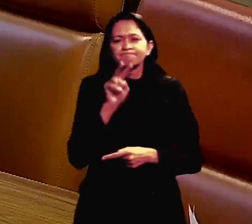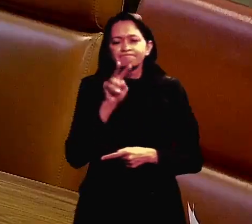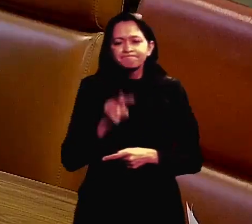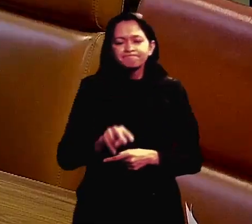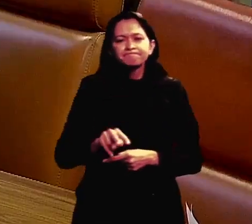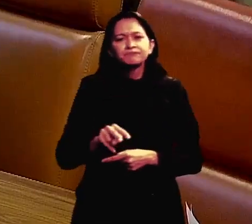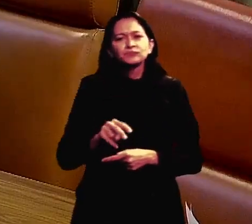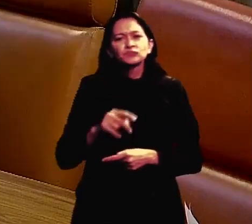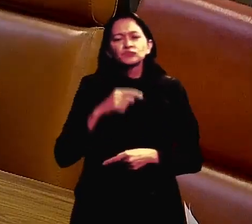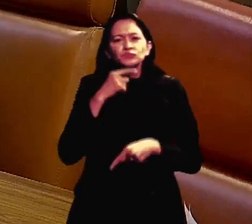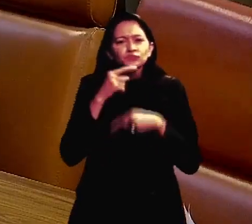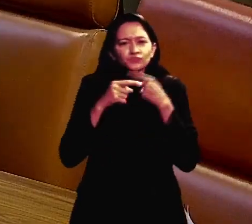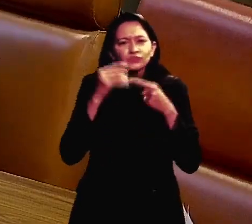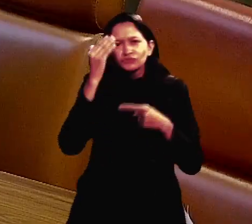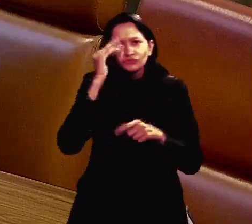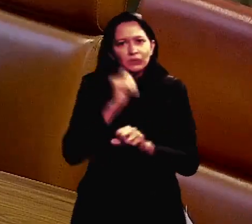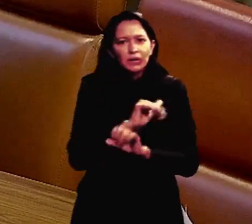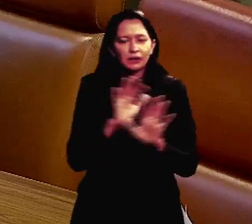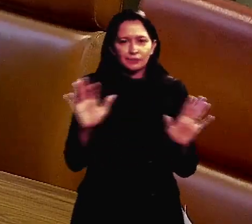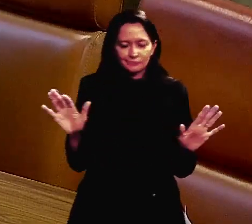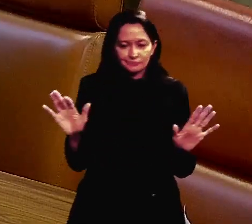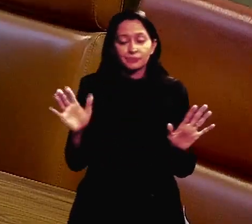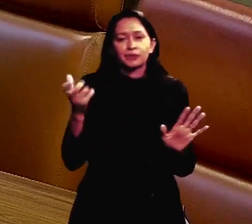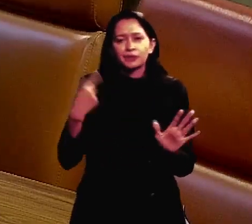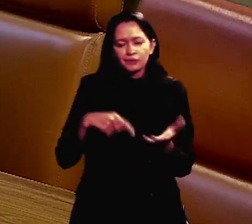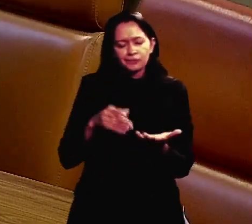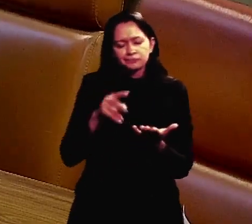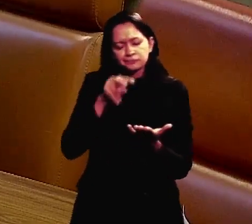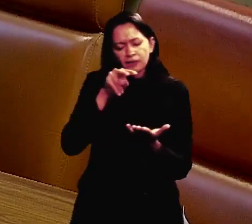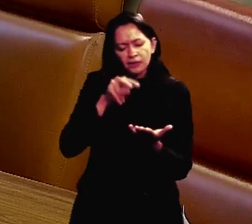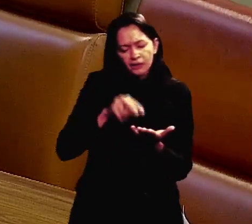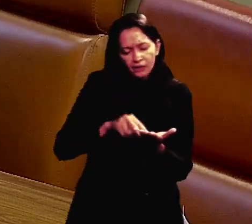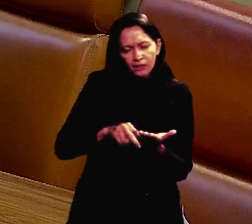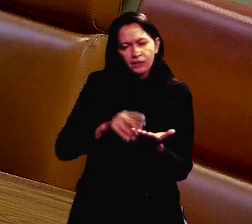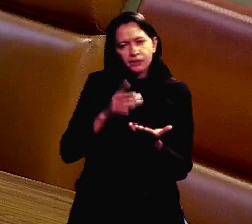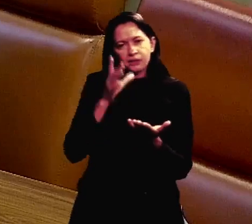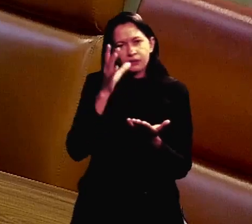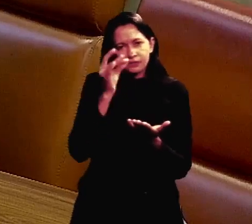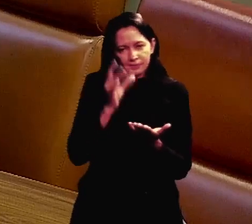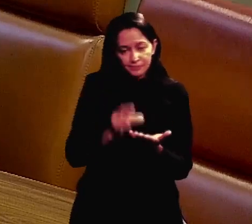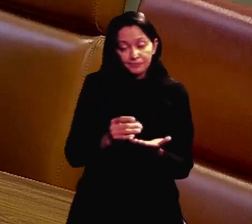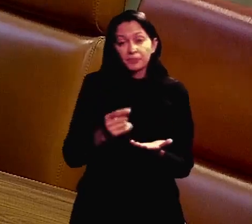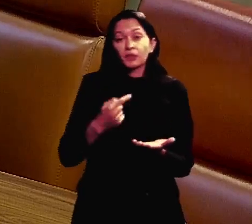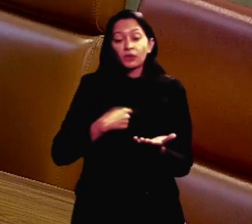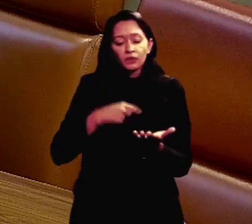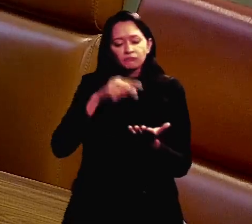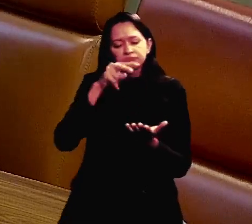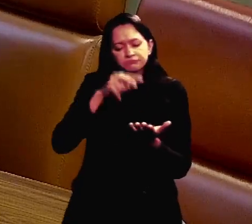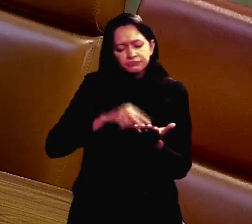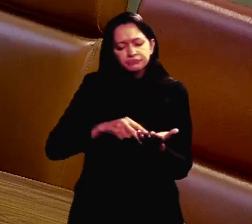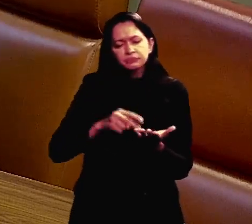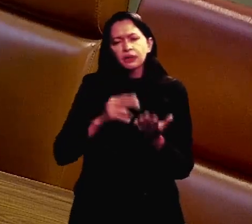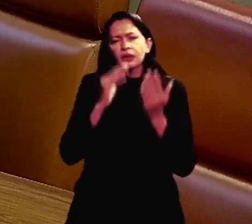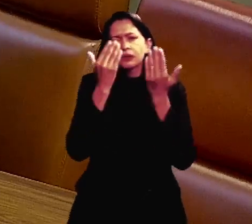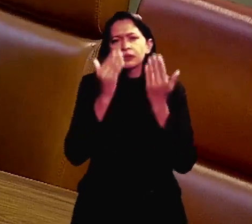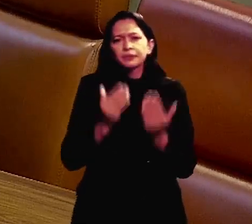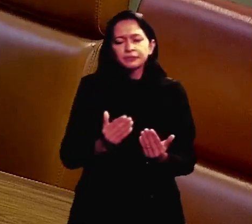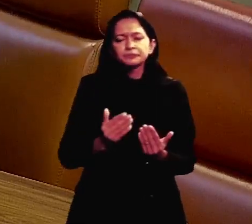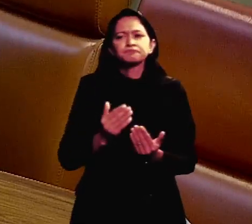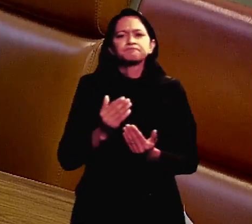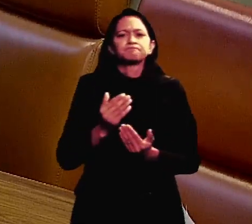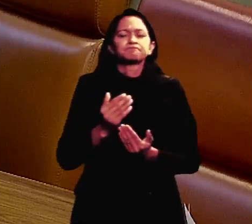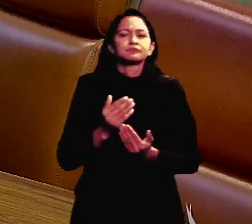dúvida. E aí a gente aprofundou um pouco mais nesse projeto. No meu entender, quando eu peguei o projeto,